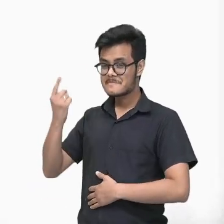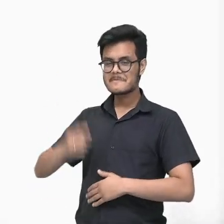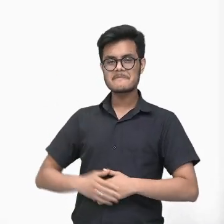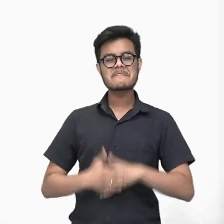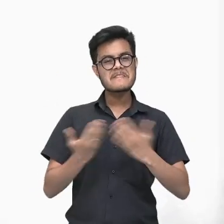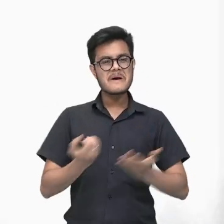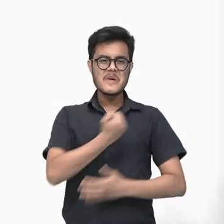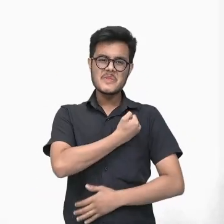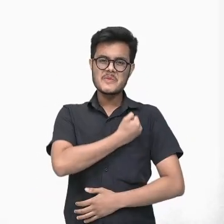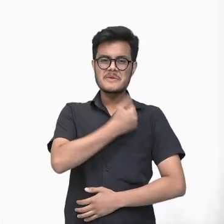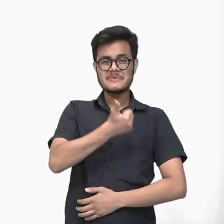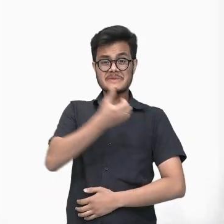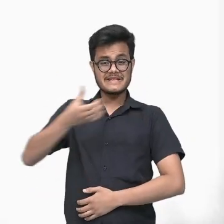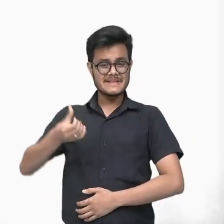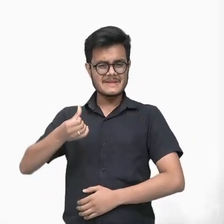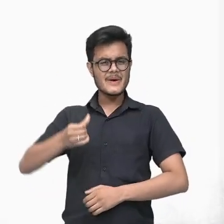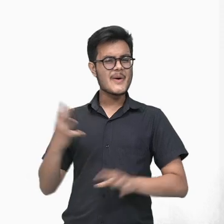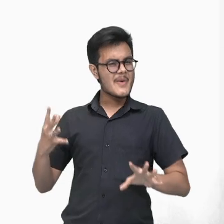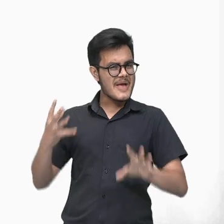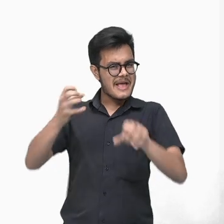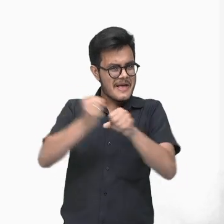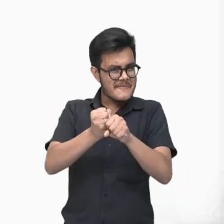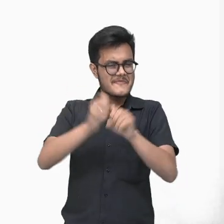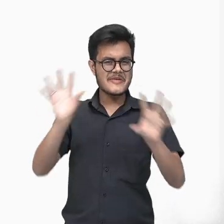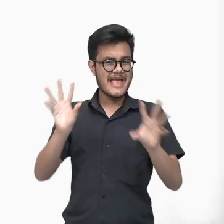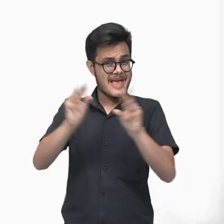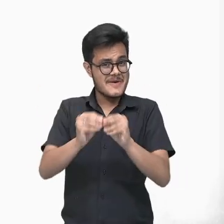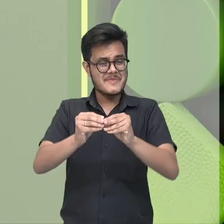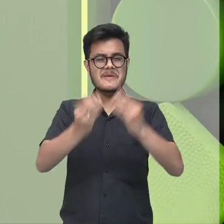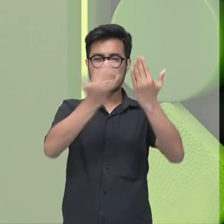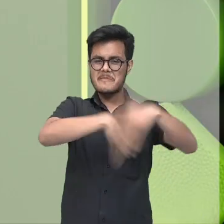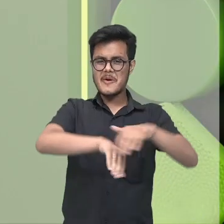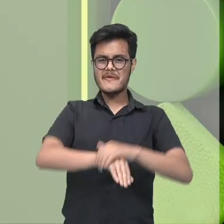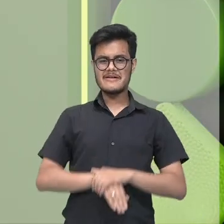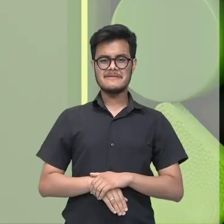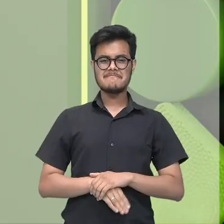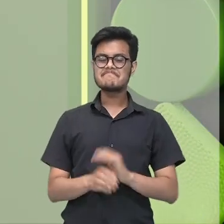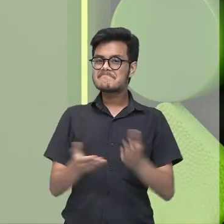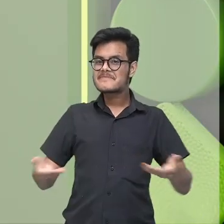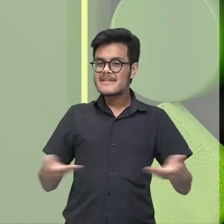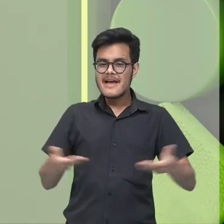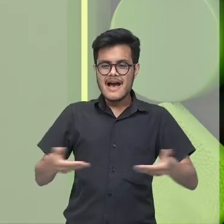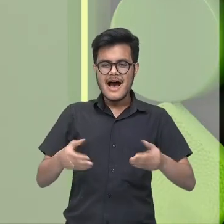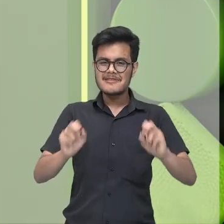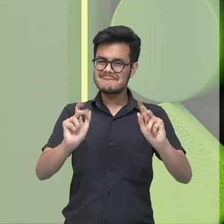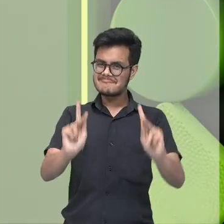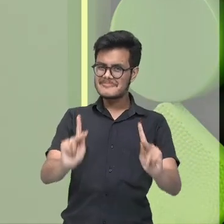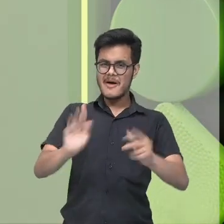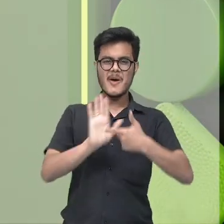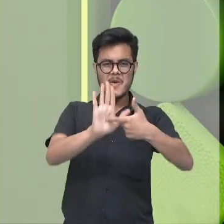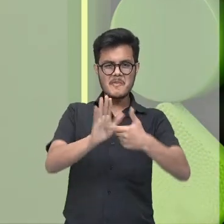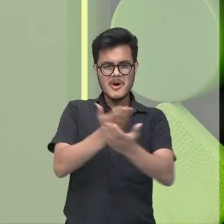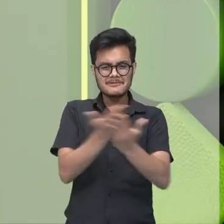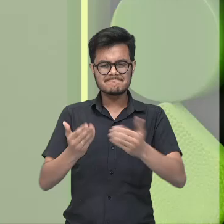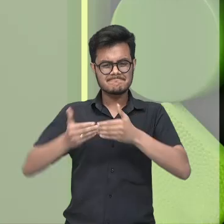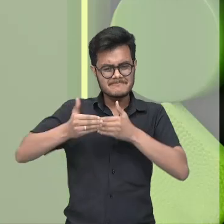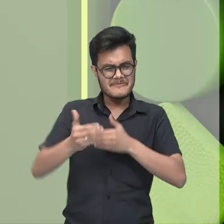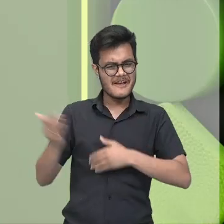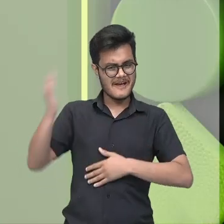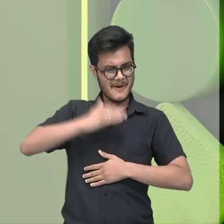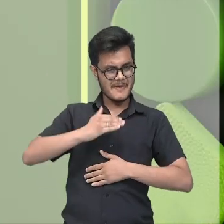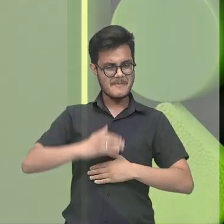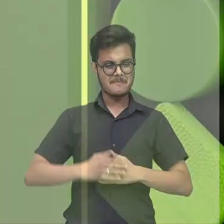aula 16, revisão e avaliação. E agora que já estamos apresentados, vamos à